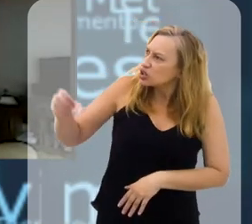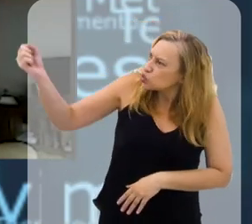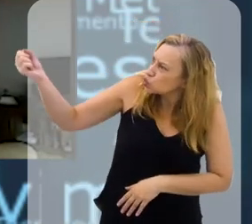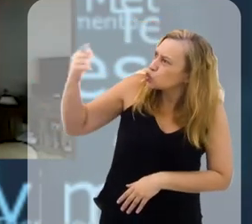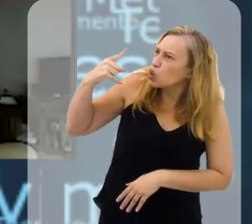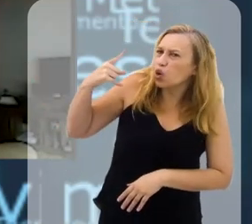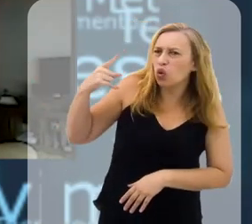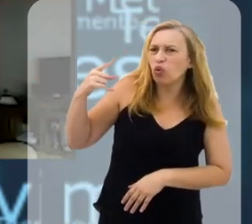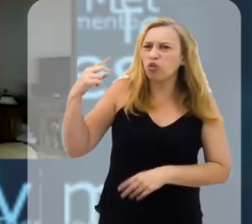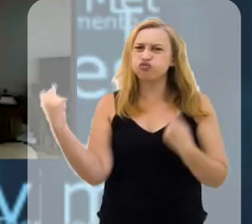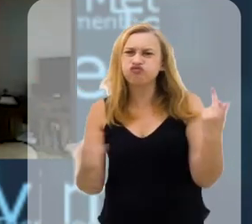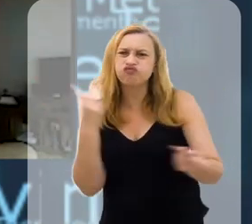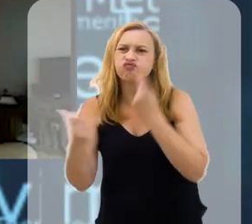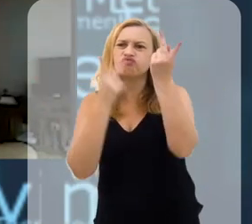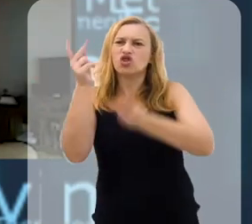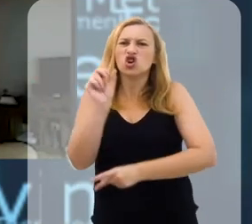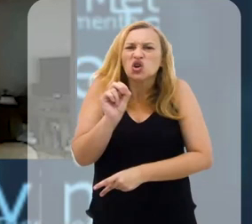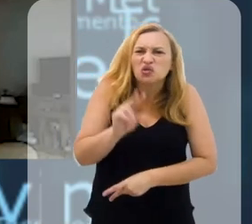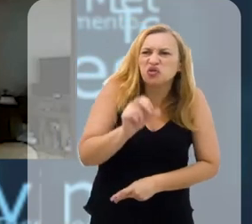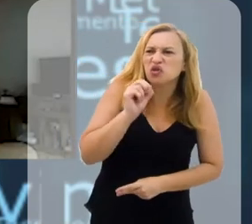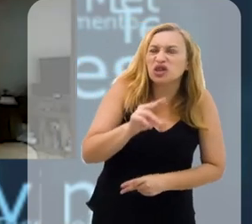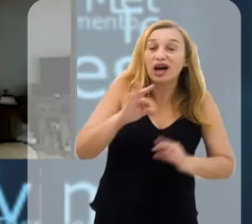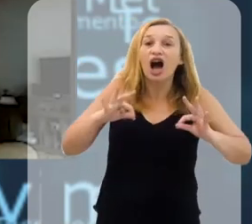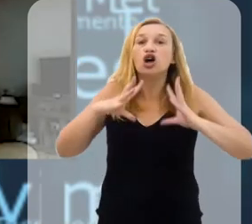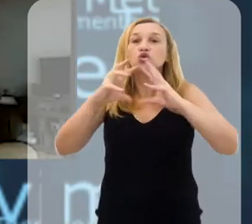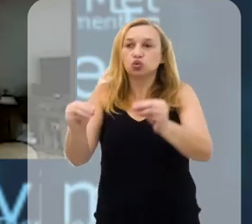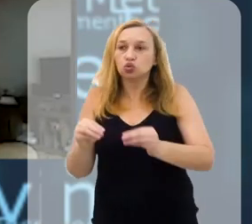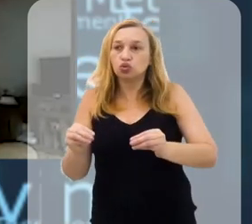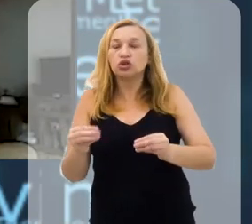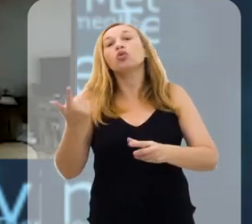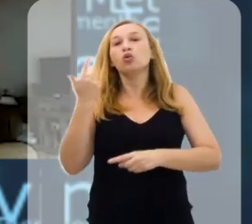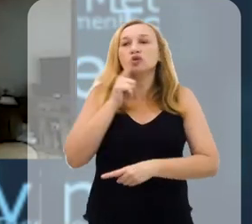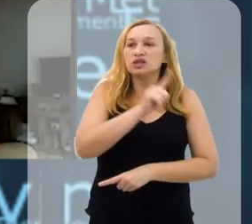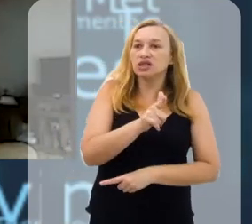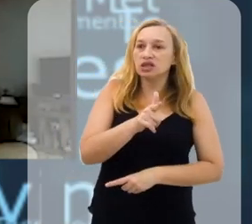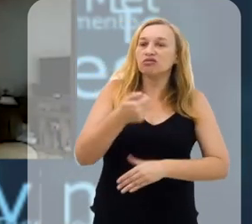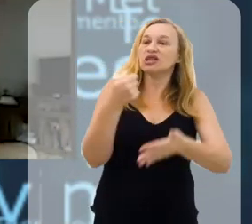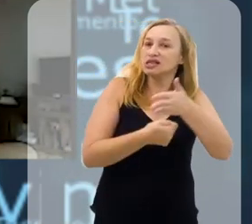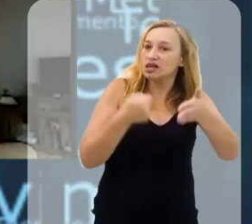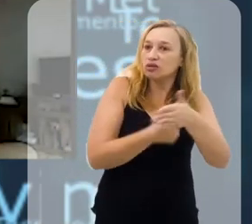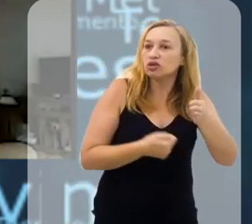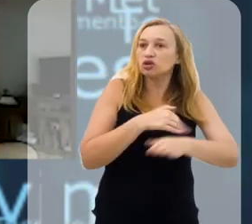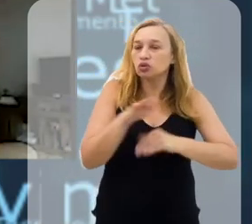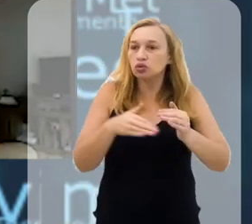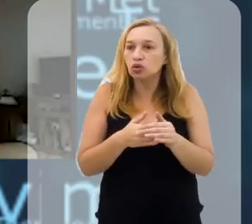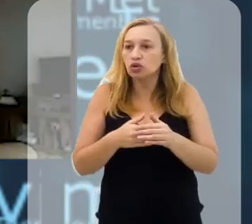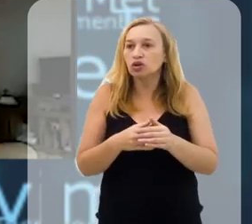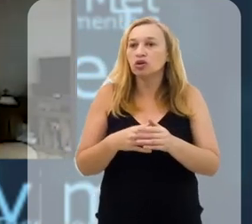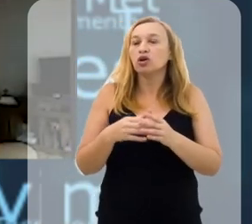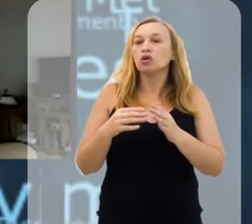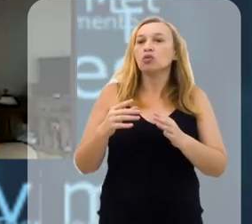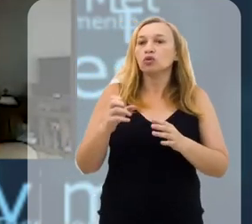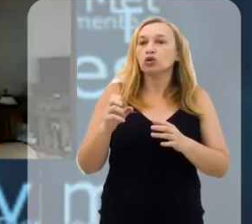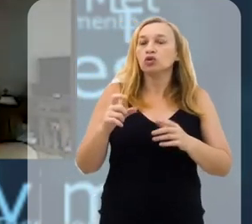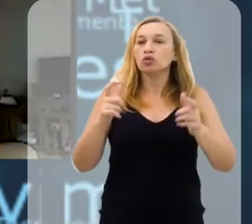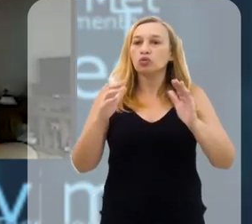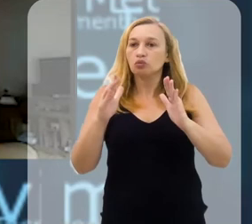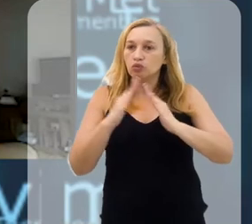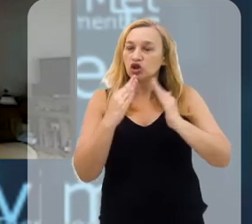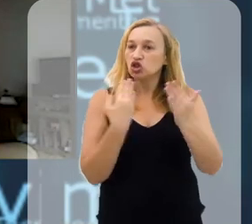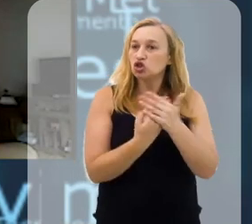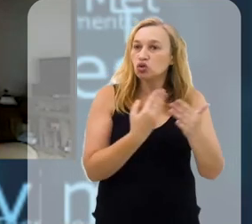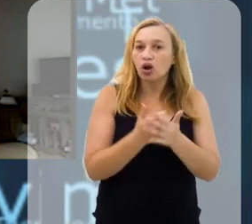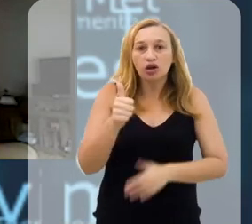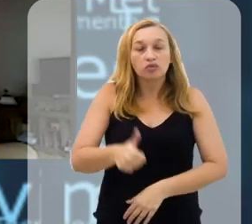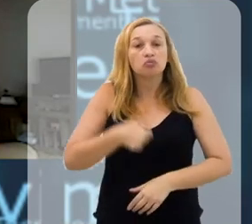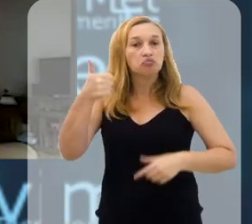à chuva, ao vento, ao agrotóxico, e estavam expostas a tudo, né? E a gente conseguiu nessa luta toda uma creche para aqui, o